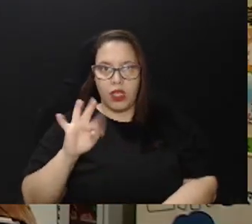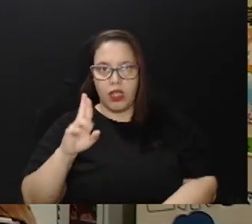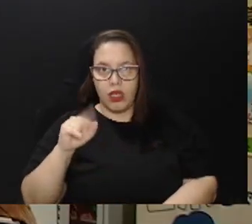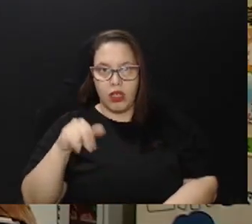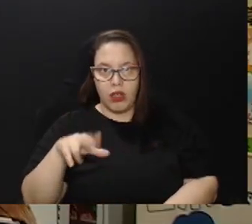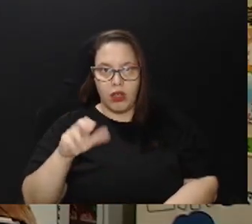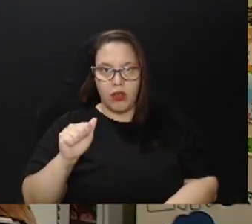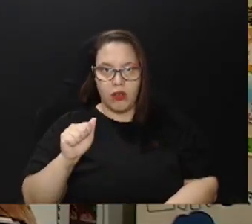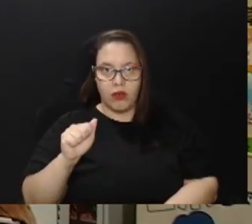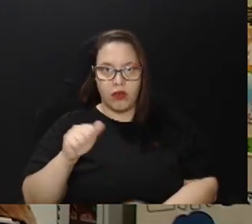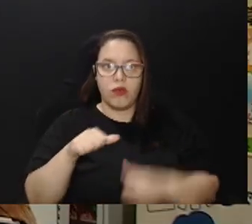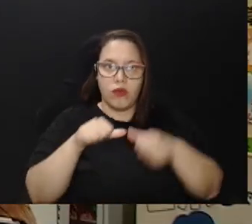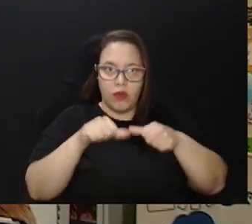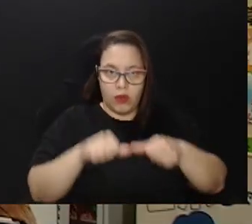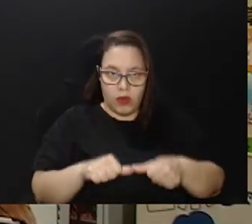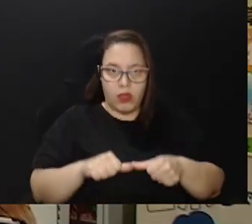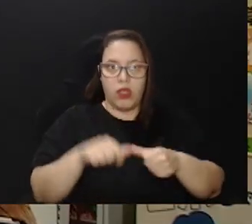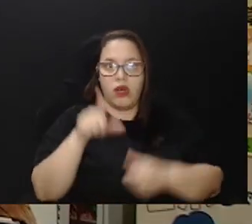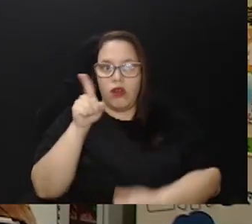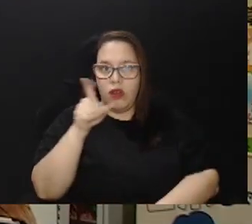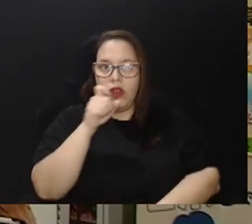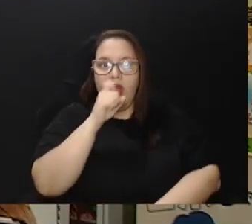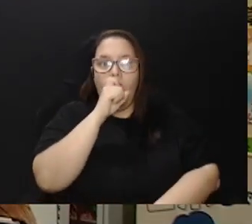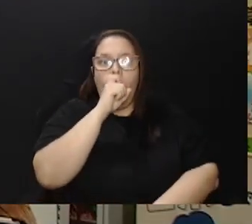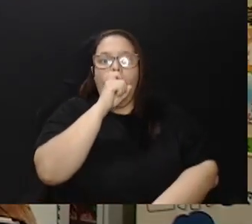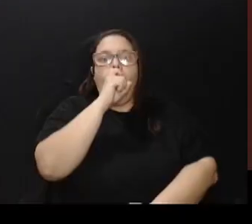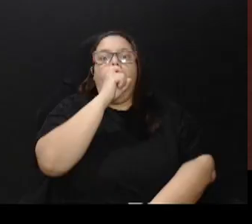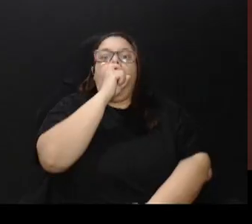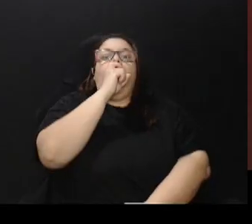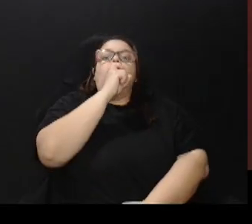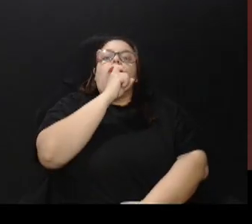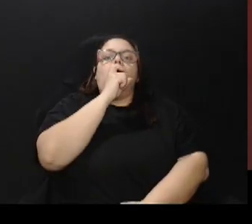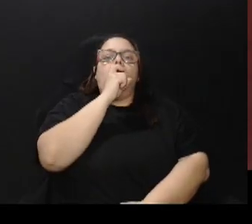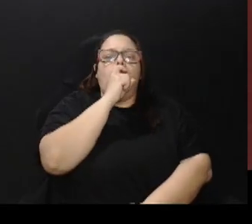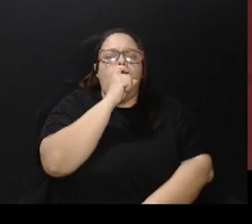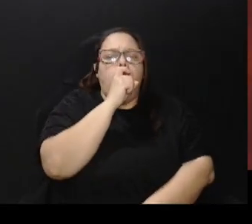lá, mas tem muito pouco registro.